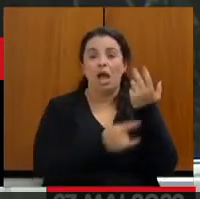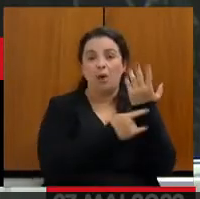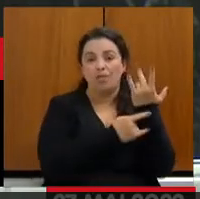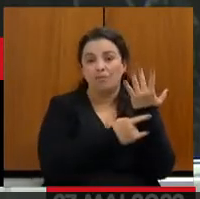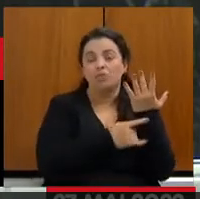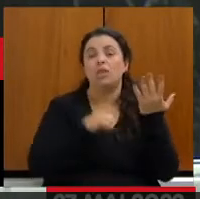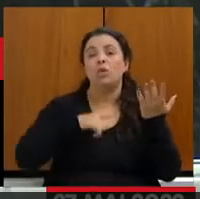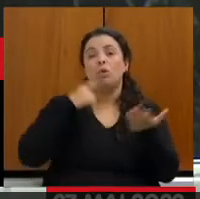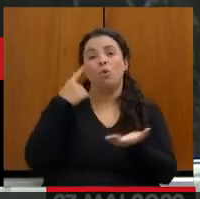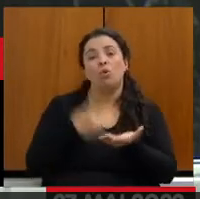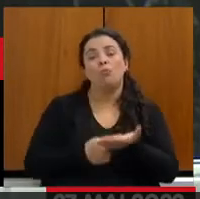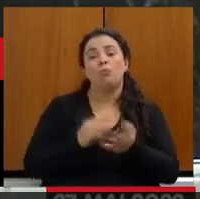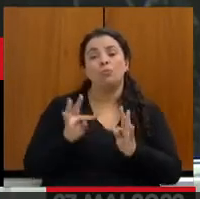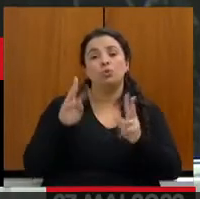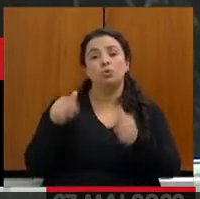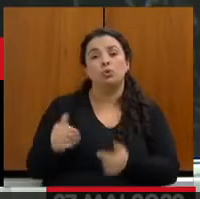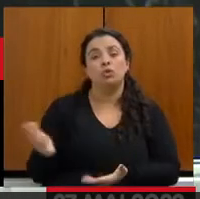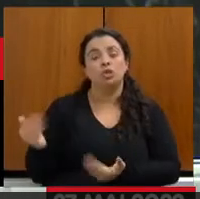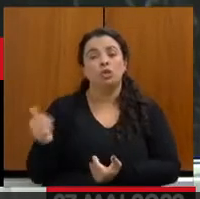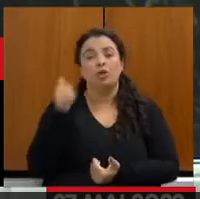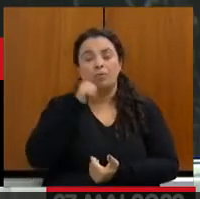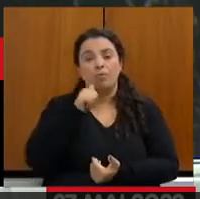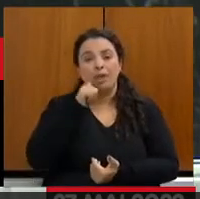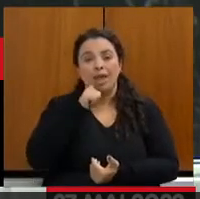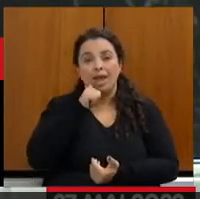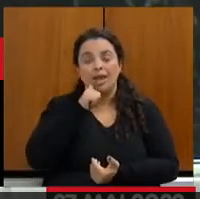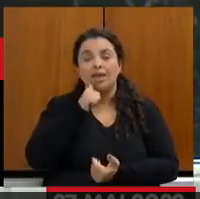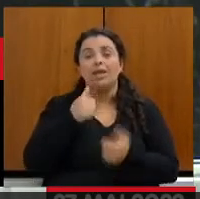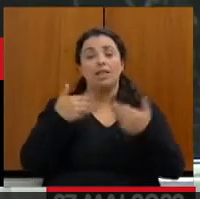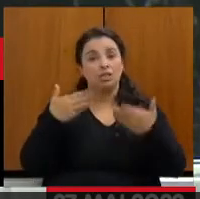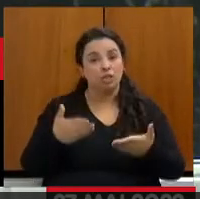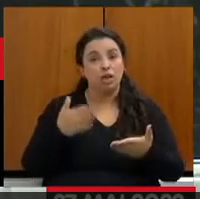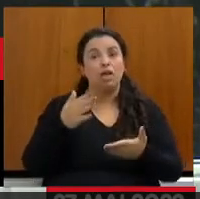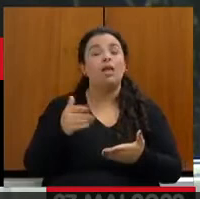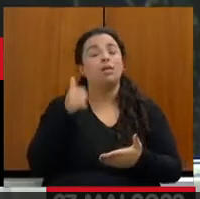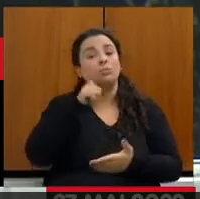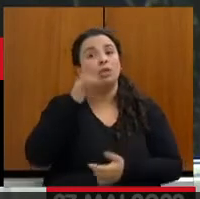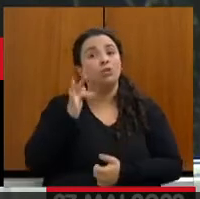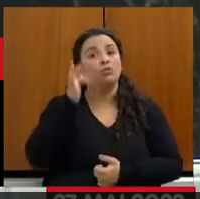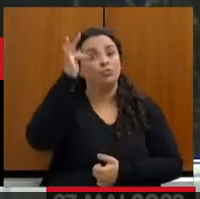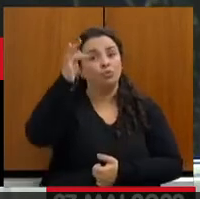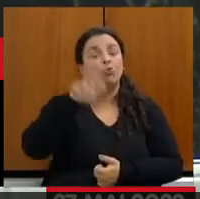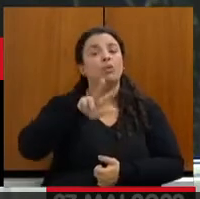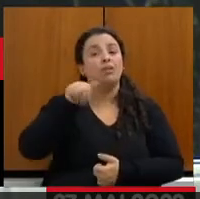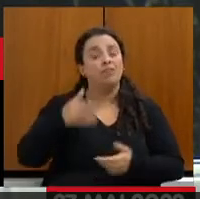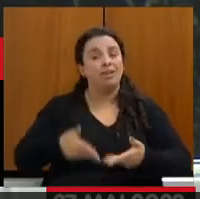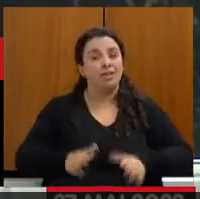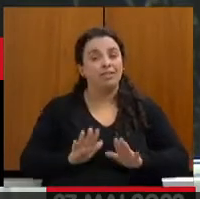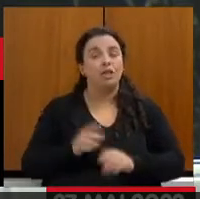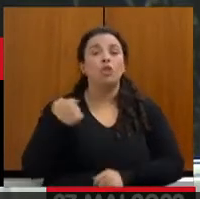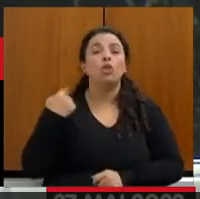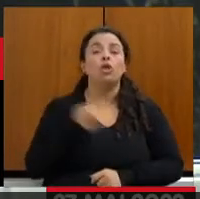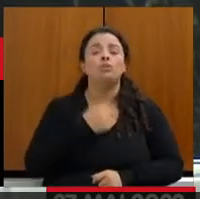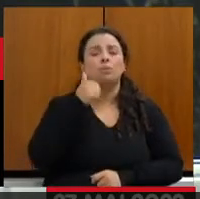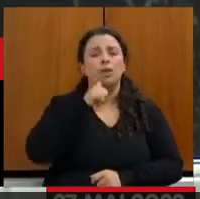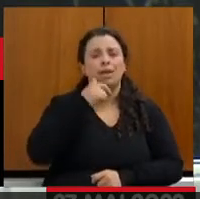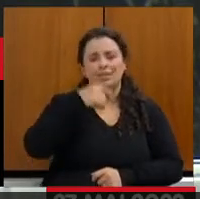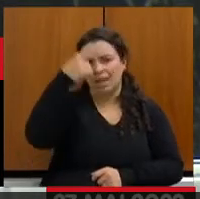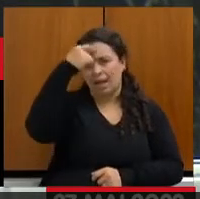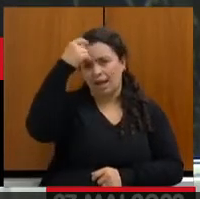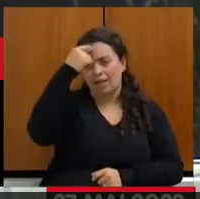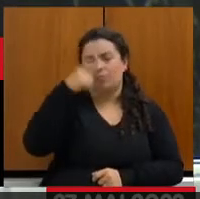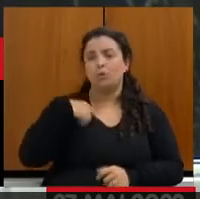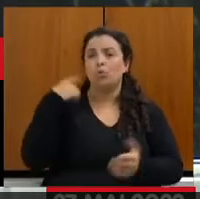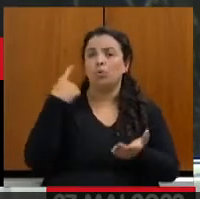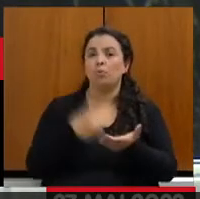cada jovem mulher que chega e que ainda vai chegar Nossa o início da acadêmicas Temos compromisso Genuíno com reconstrução